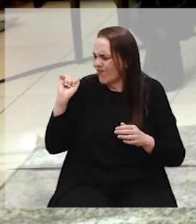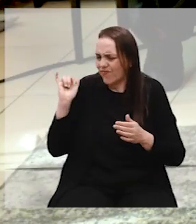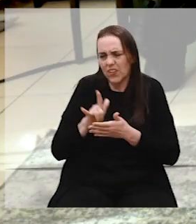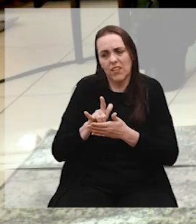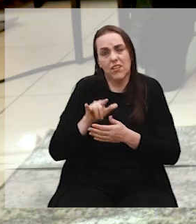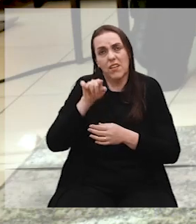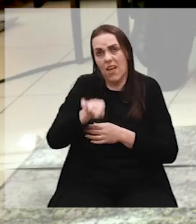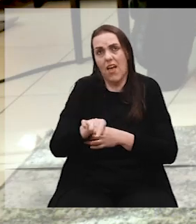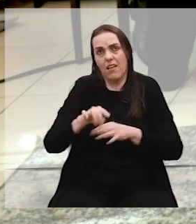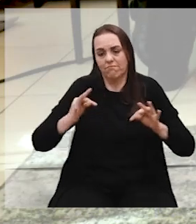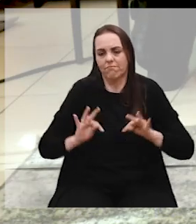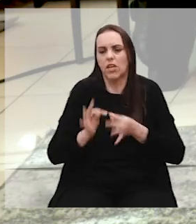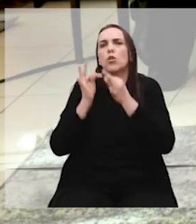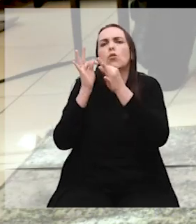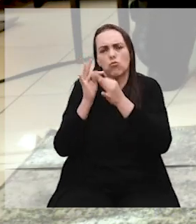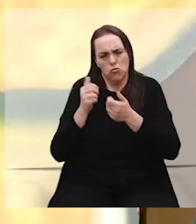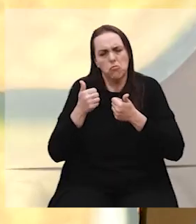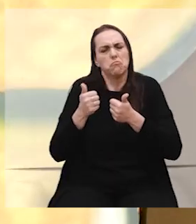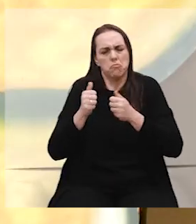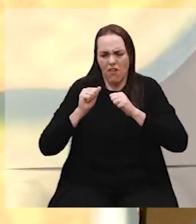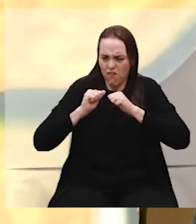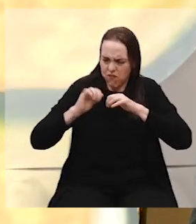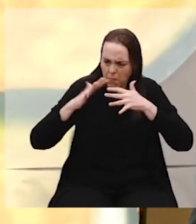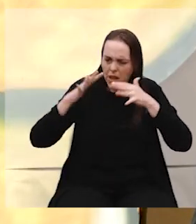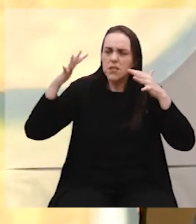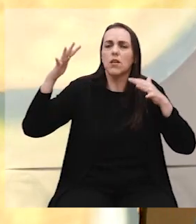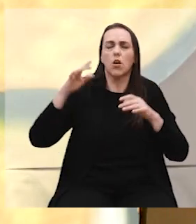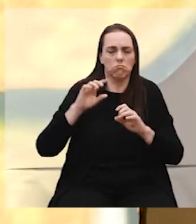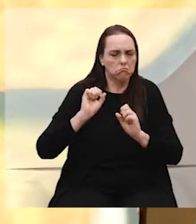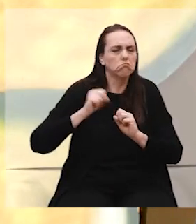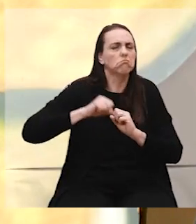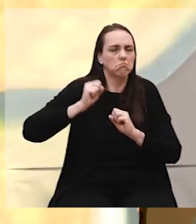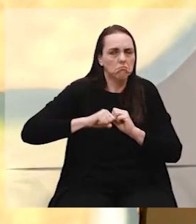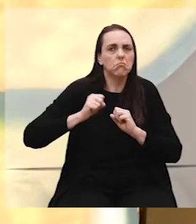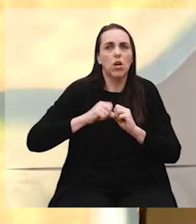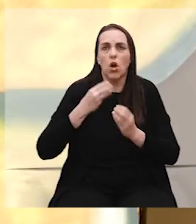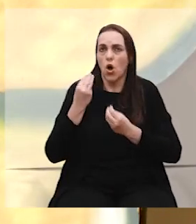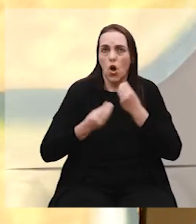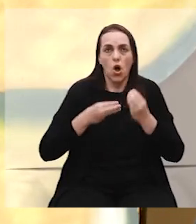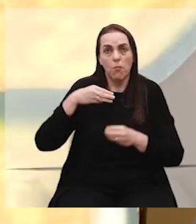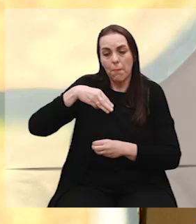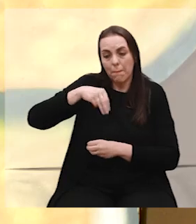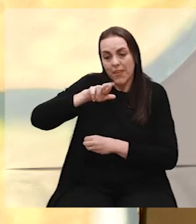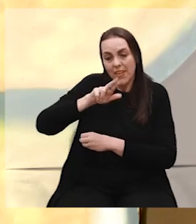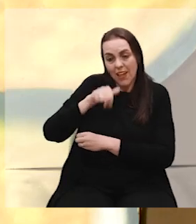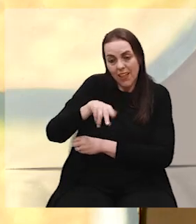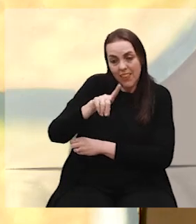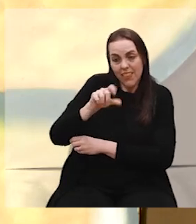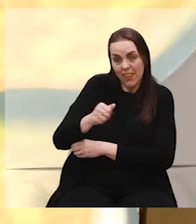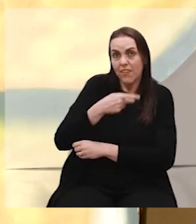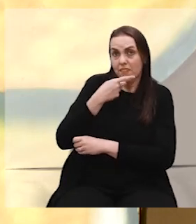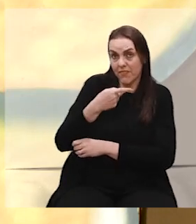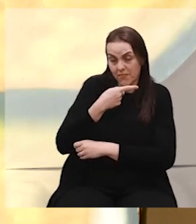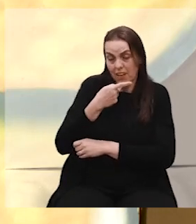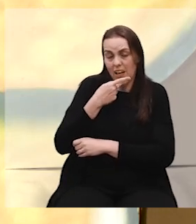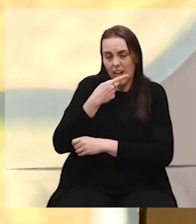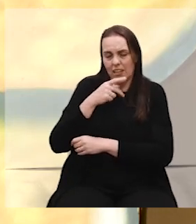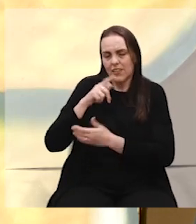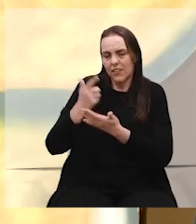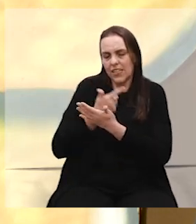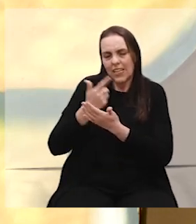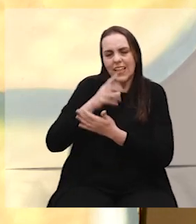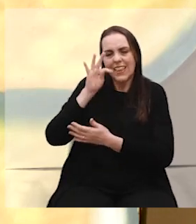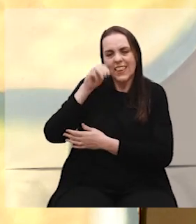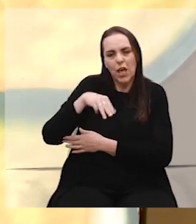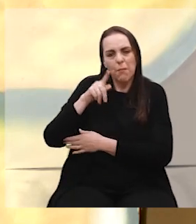sou fã das tecnologias vibrantes, nossa, como diz Miranda, né, no